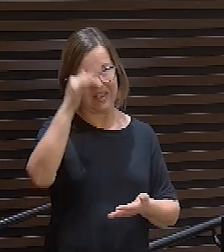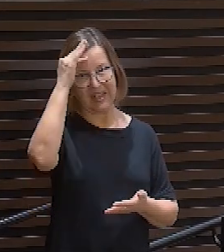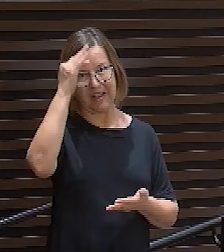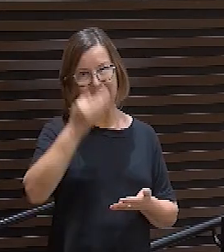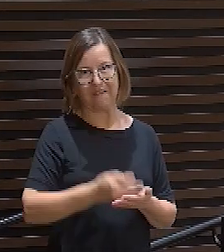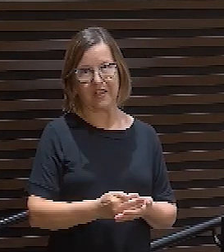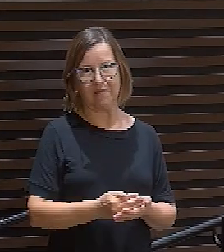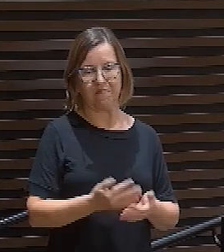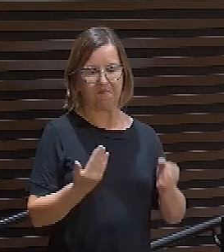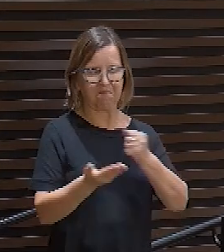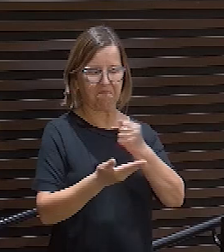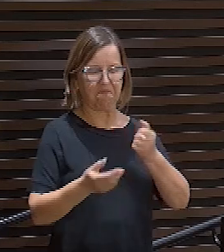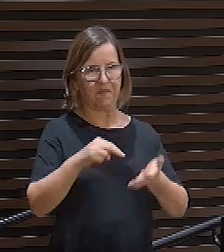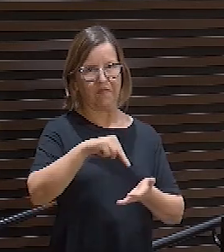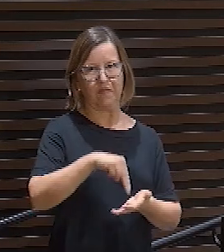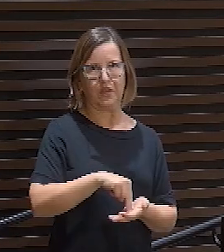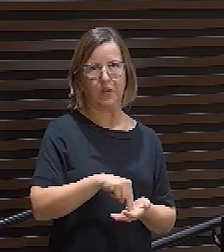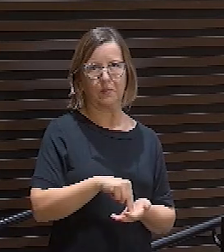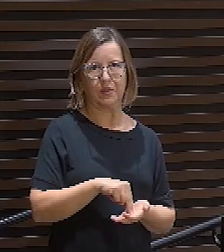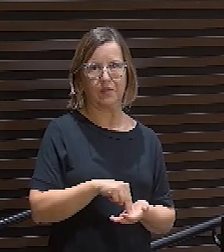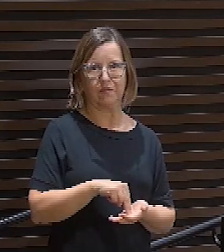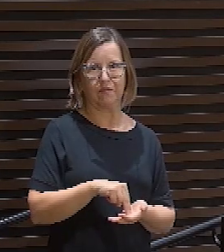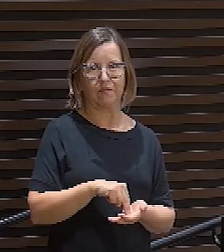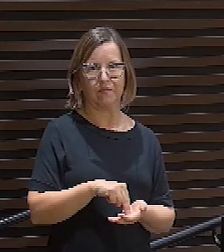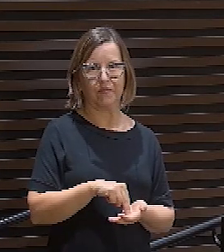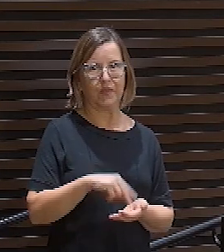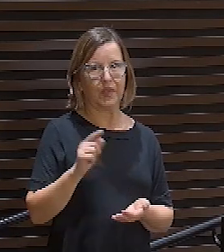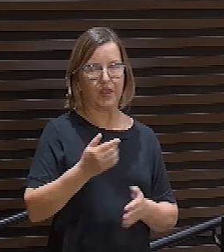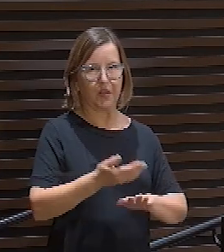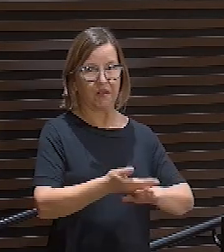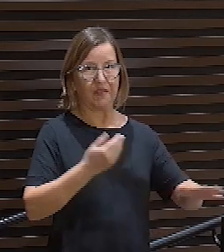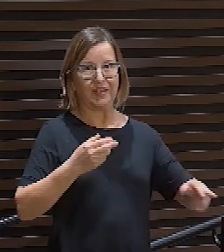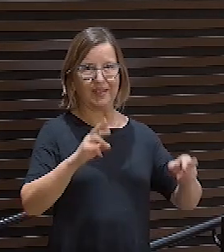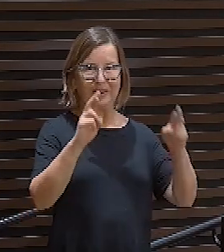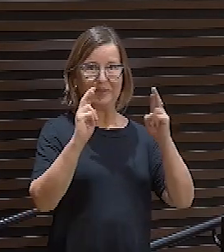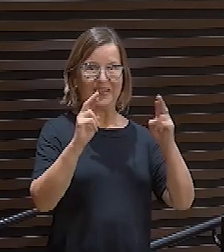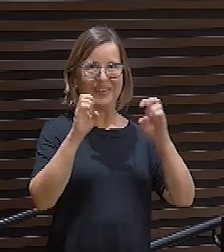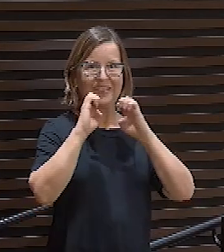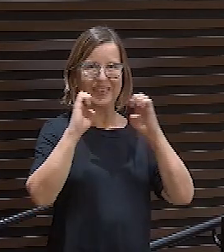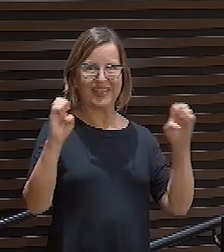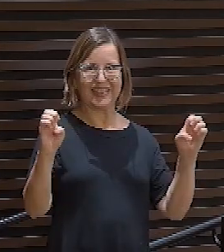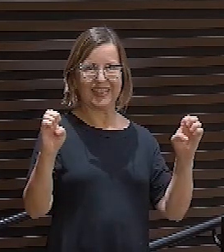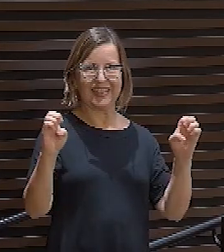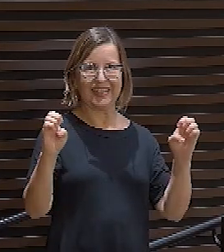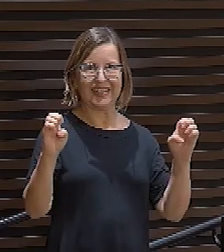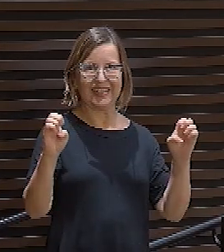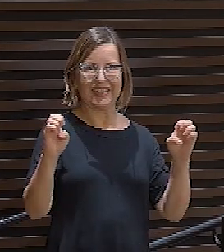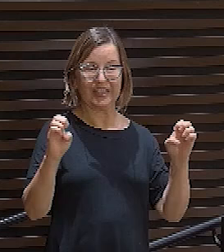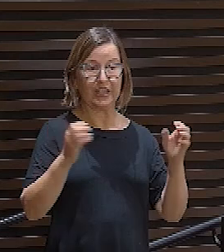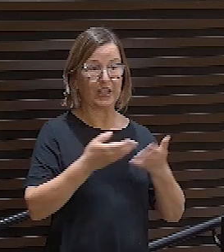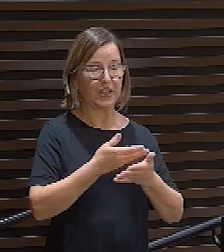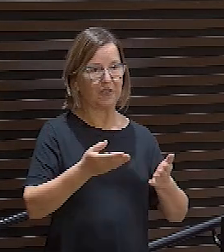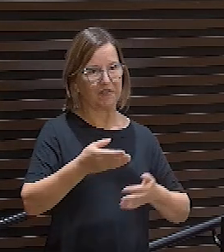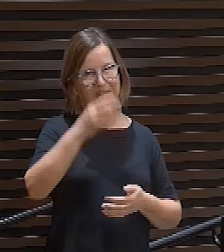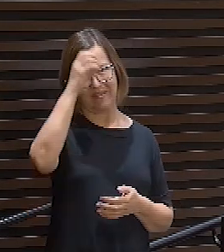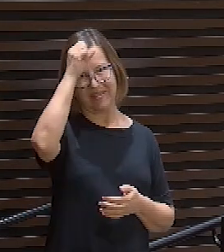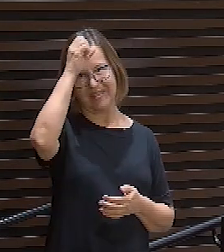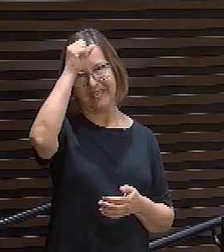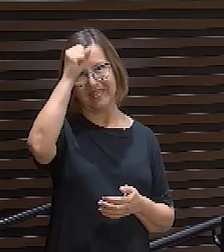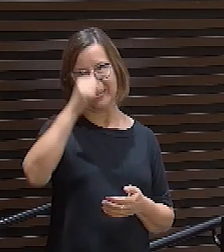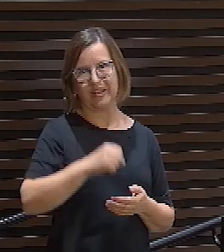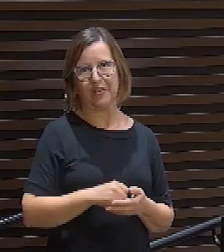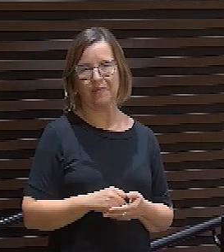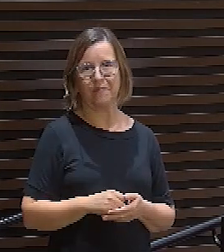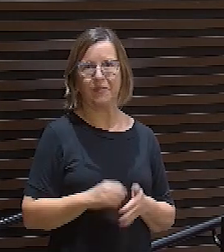alicerçados e firmes, não vos deixando afastar da esperança do Evangelho que ouvistes, e que